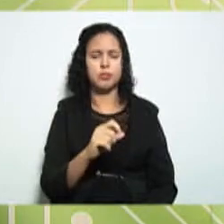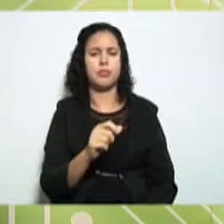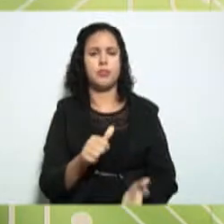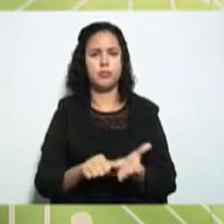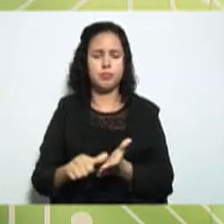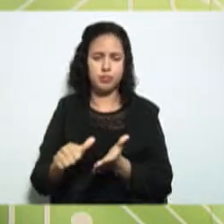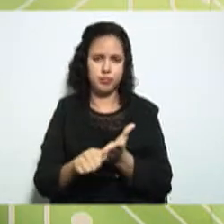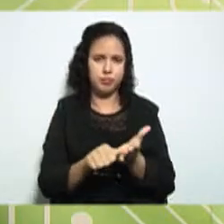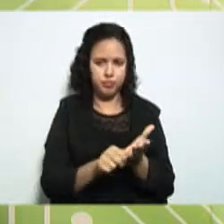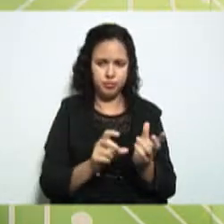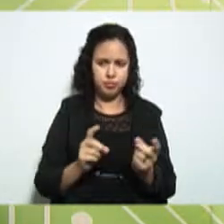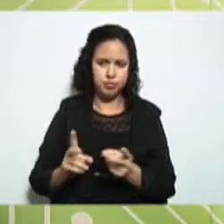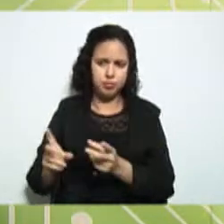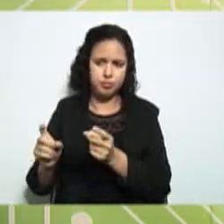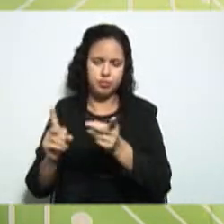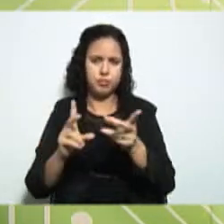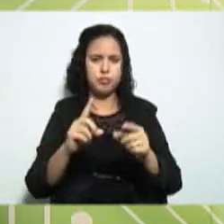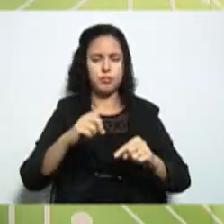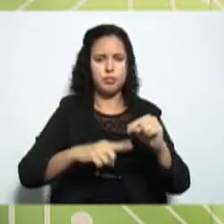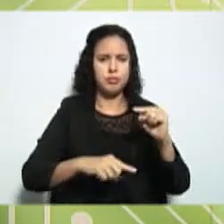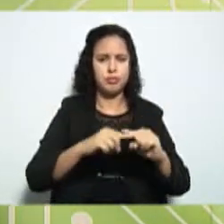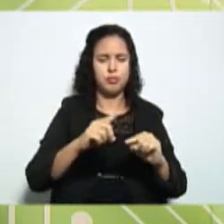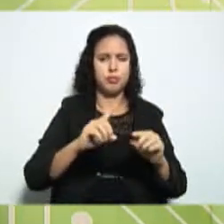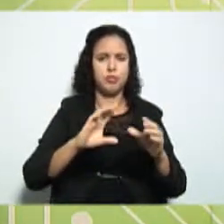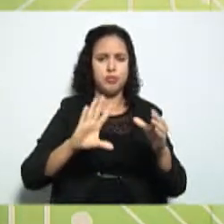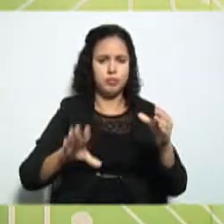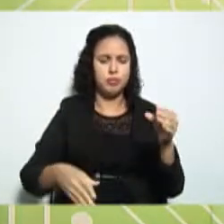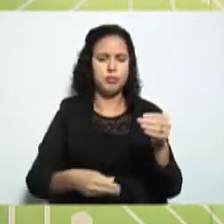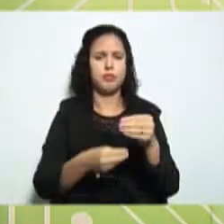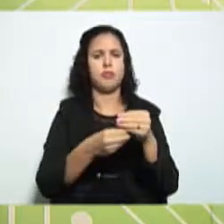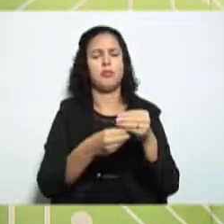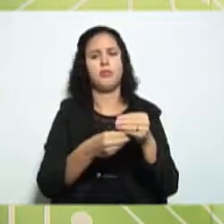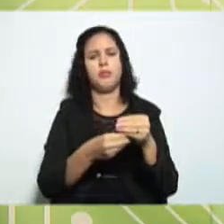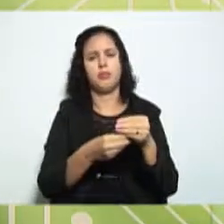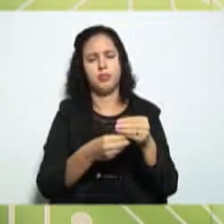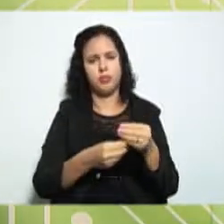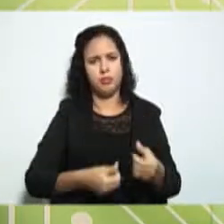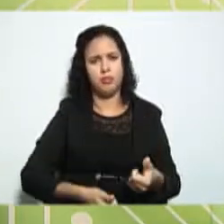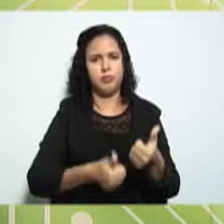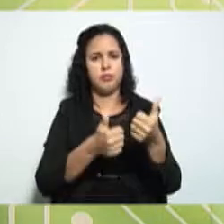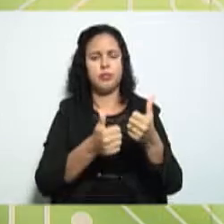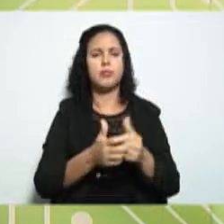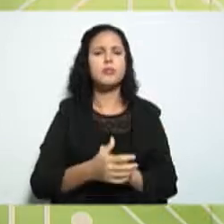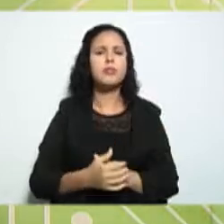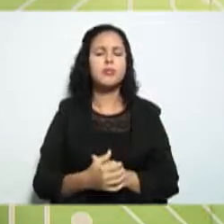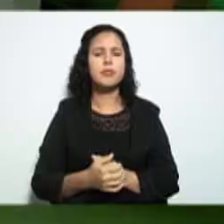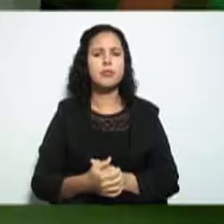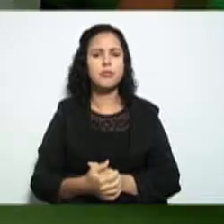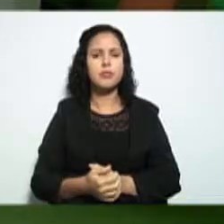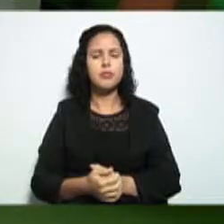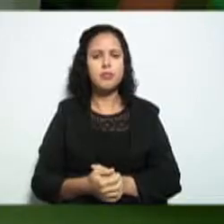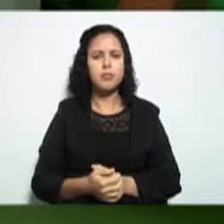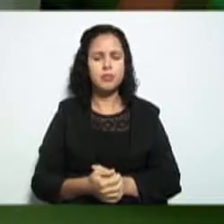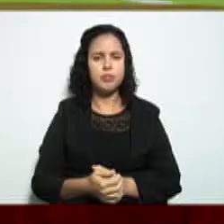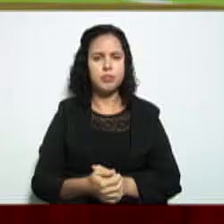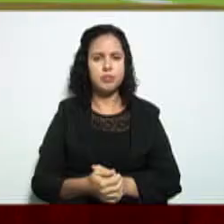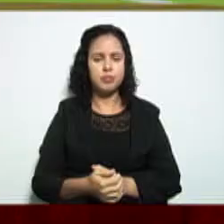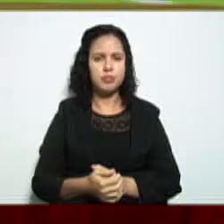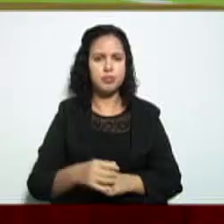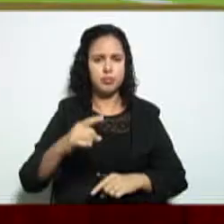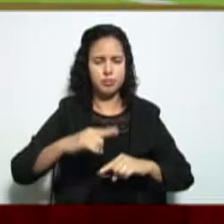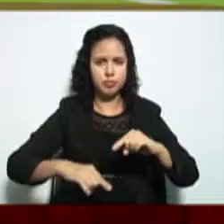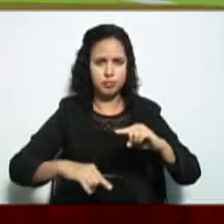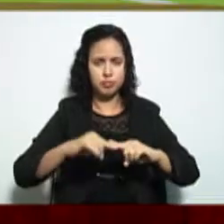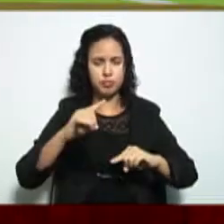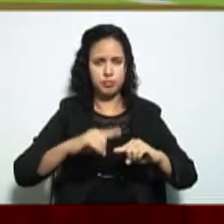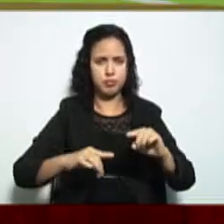estar vendendo um produto muito mais complexo por um preço muito maior do que o leite simples e natura. É. Produtos mais elaborados,